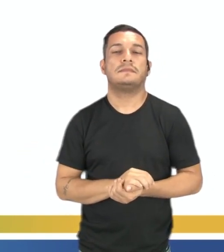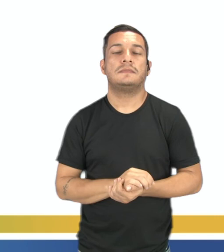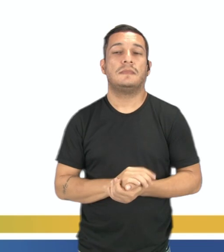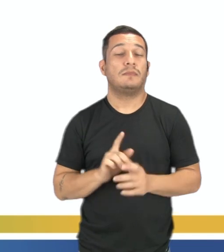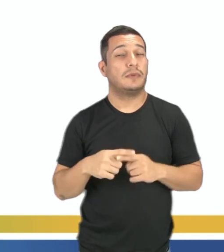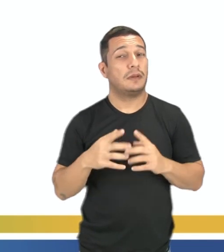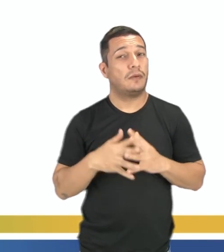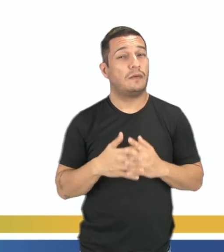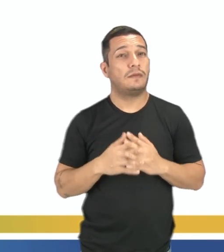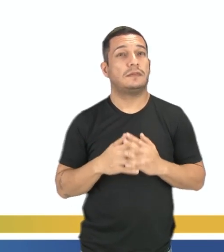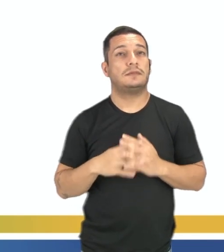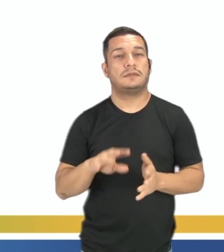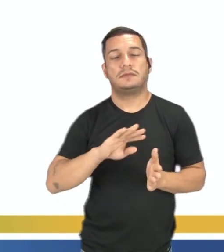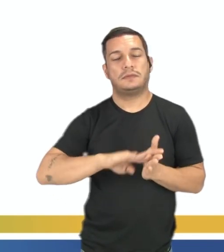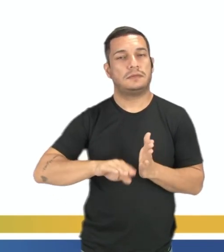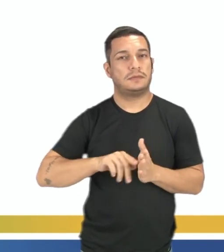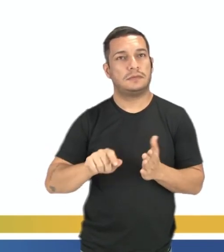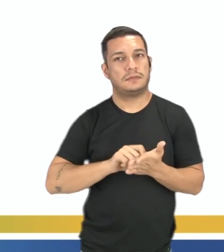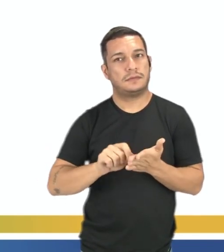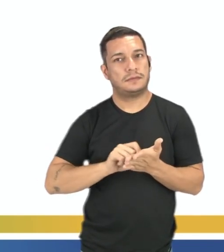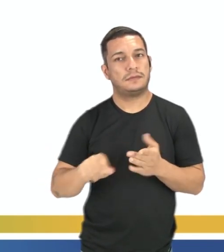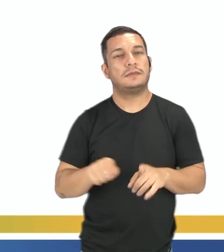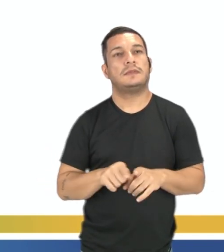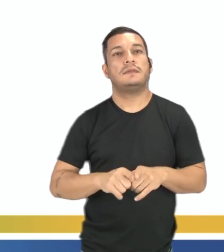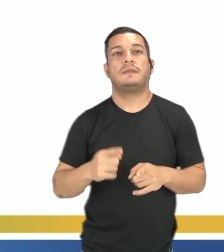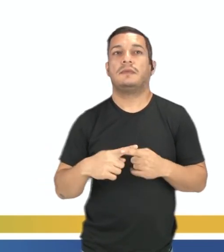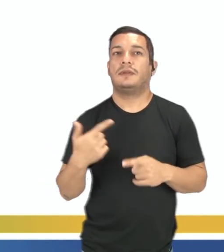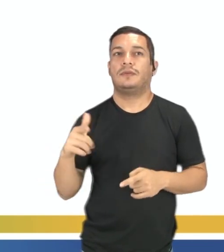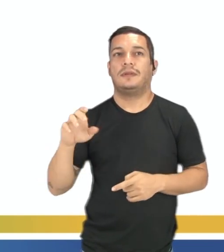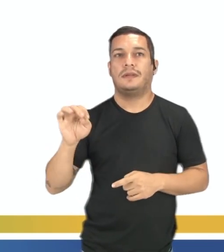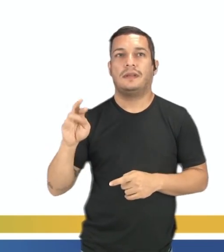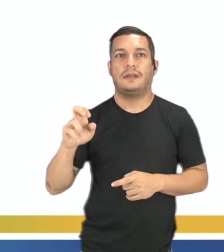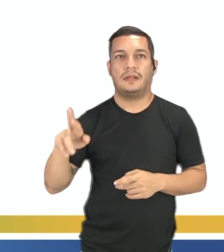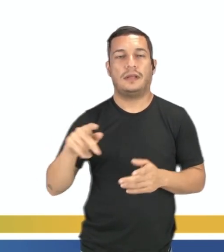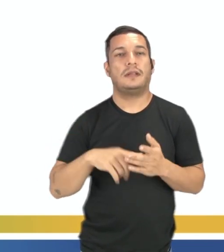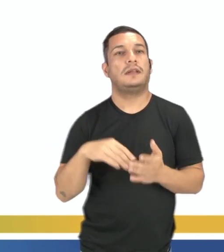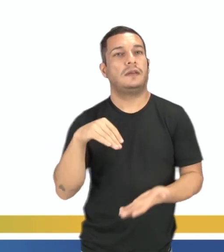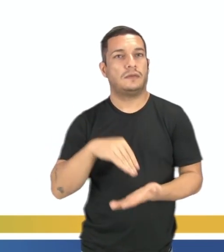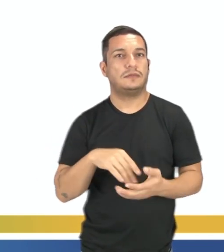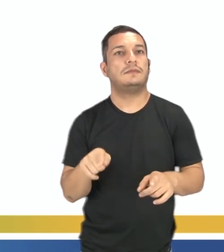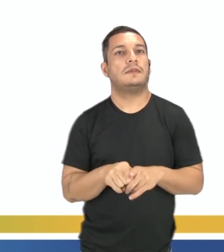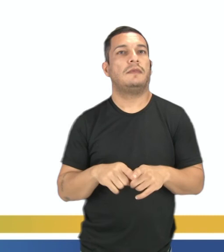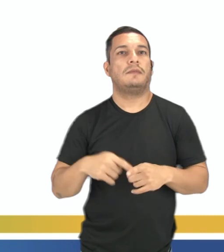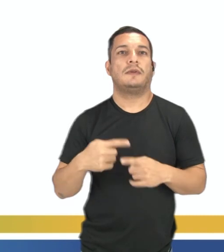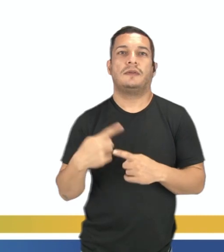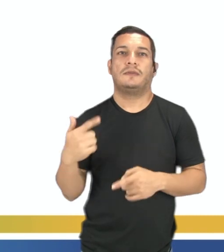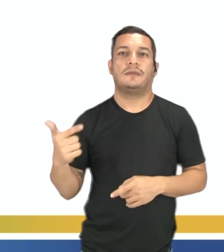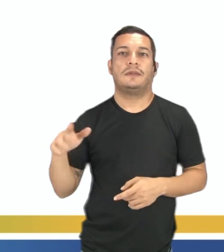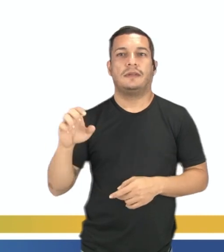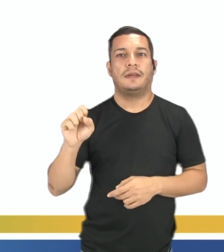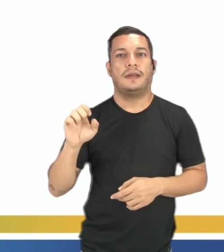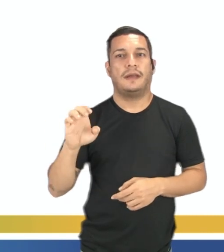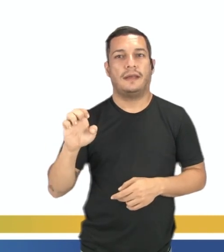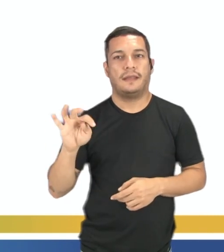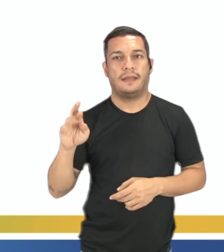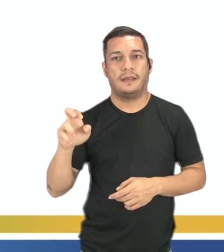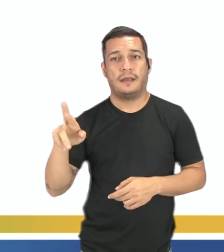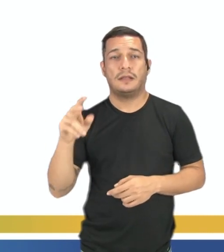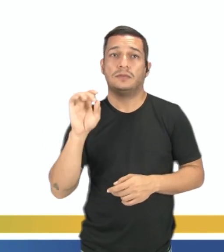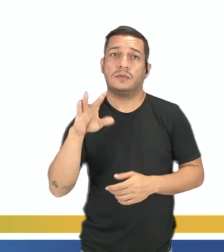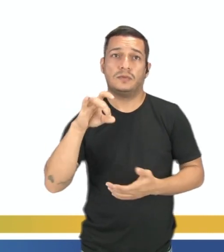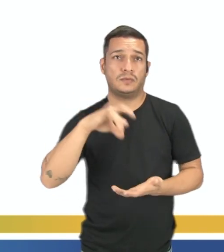me serve vai me confundir rabisco aqui também porque não tem at e rabisco aqui também porque não tem ep